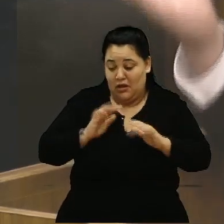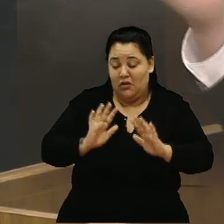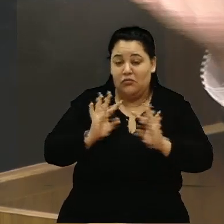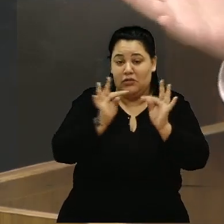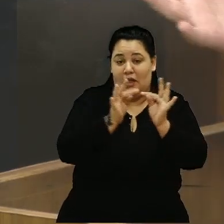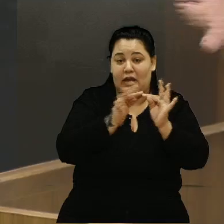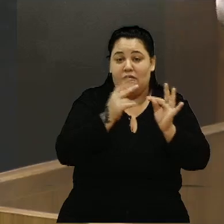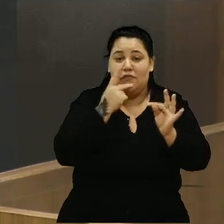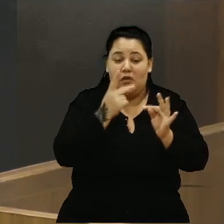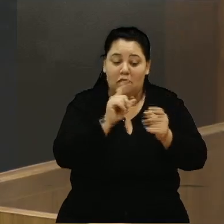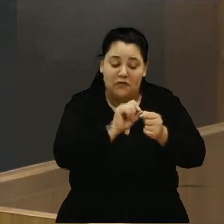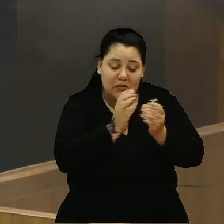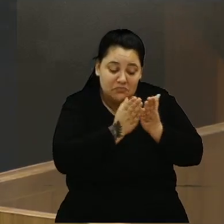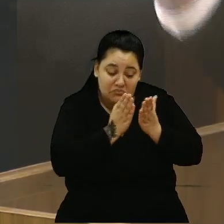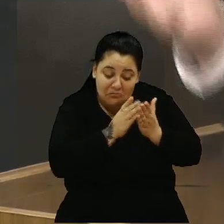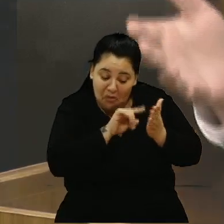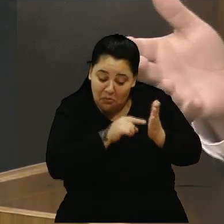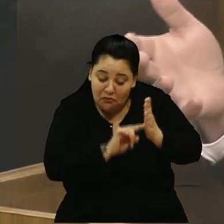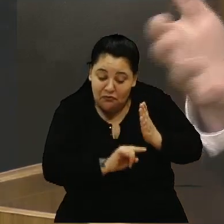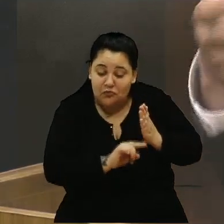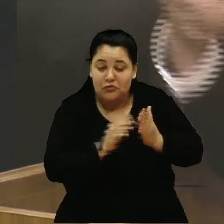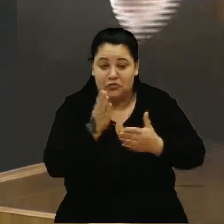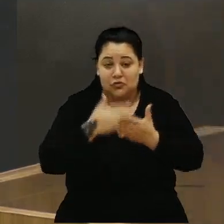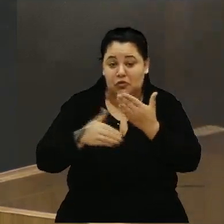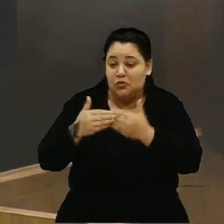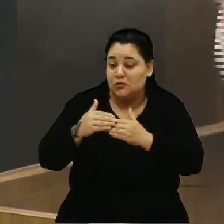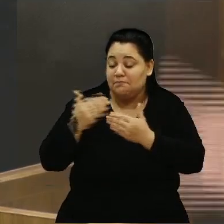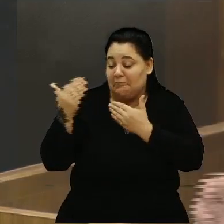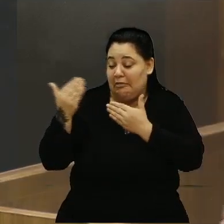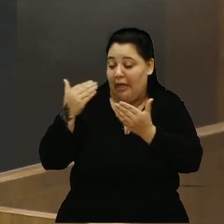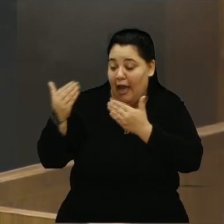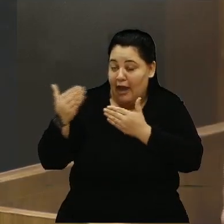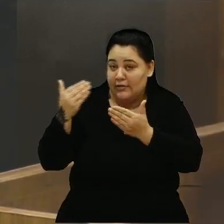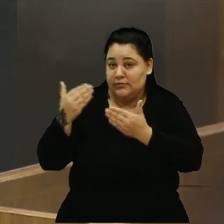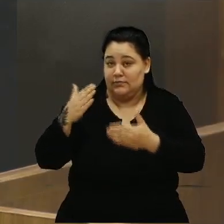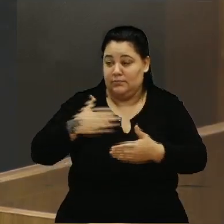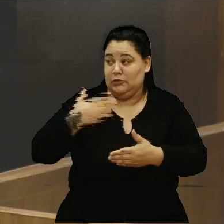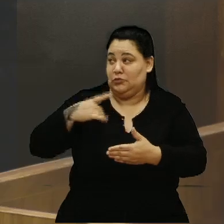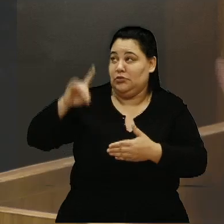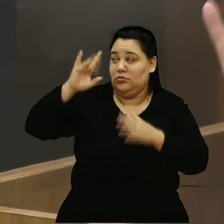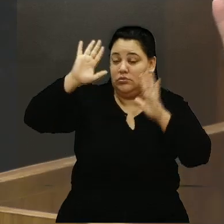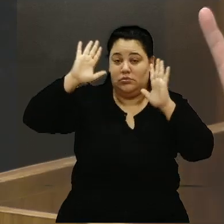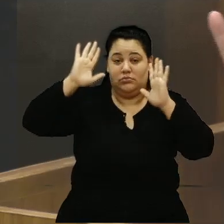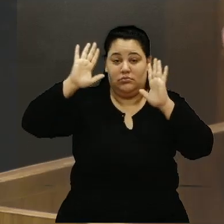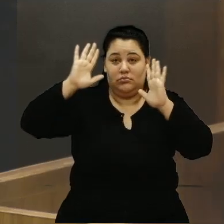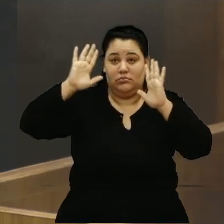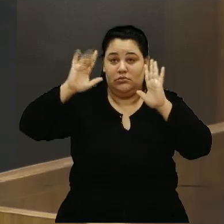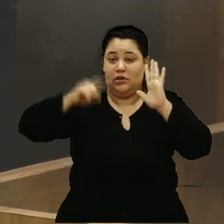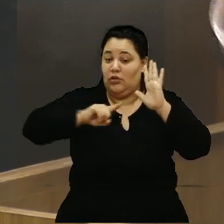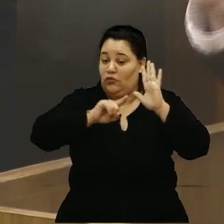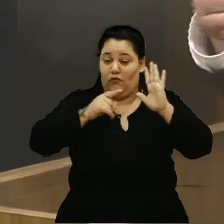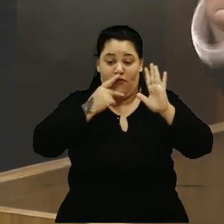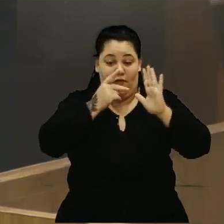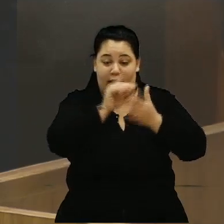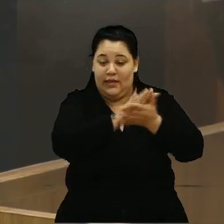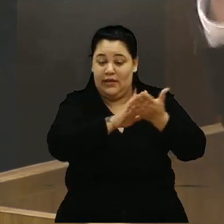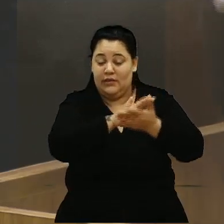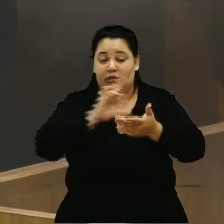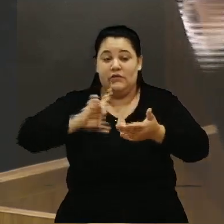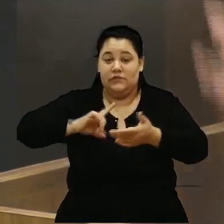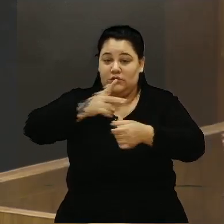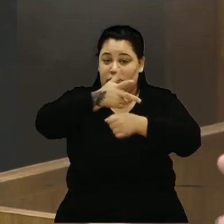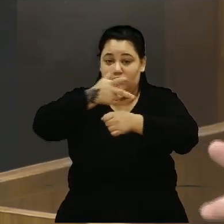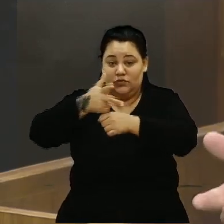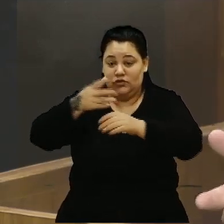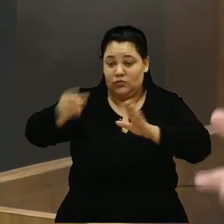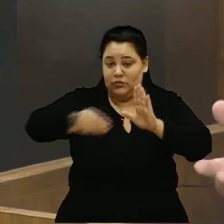que fizeram o estudo, todo, né, meu Deus do céu. Eu digo, nem vou fazer comentário, fiz um vídeo, postei,